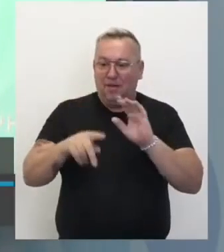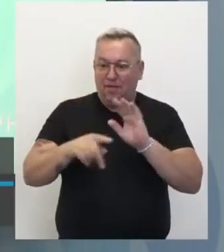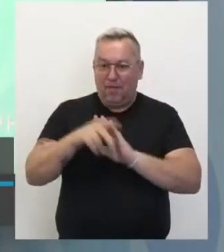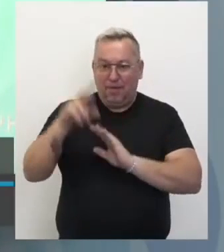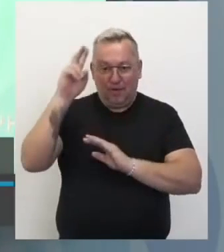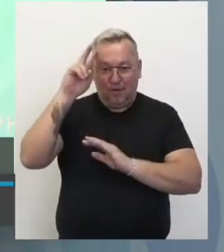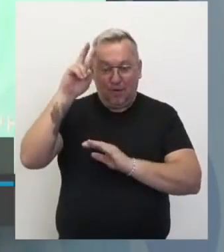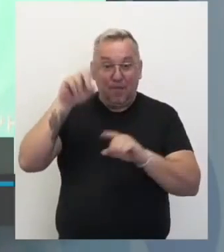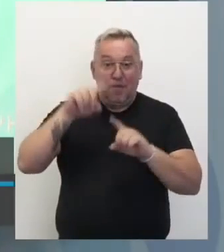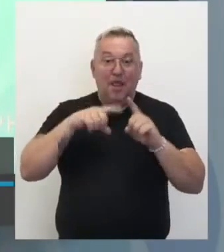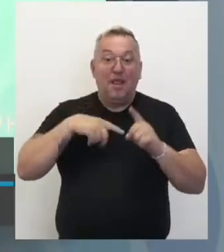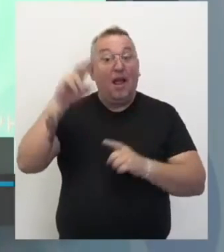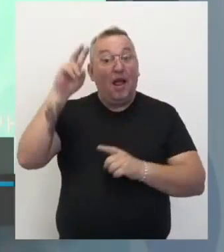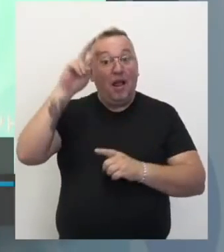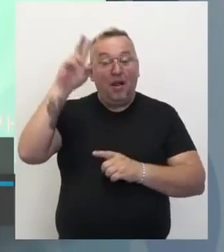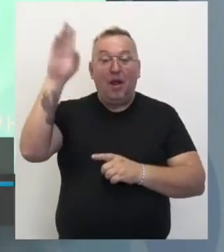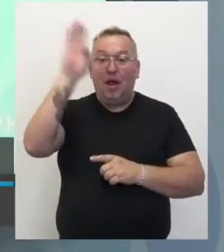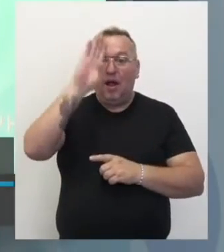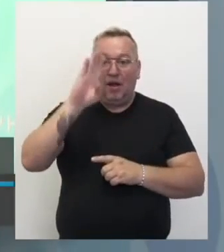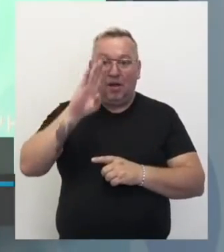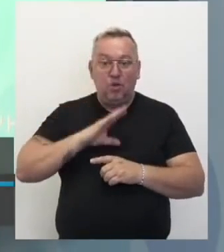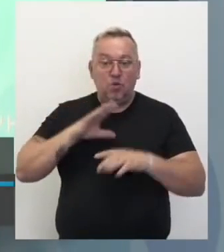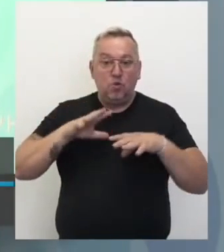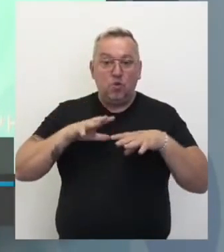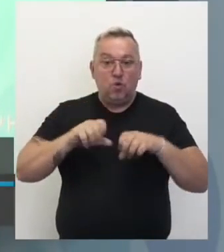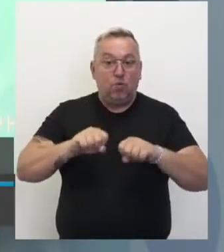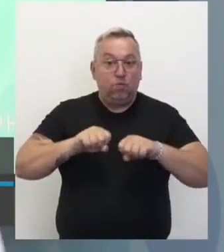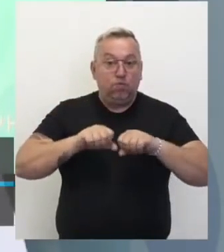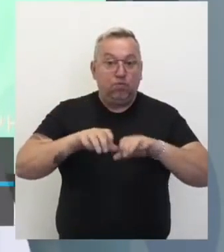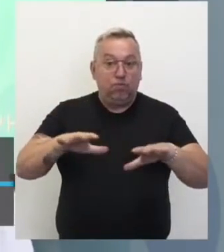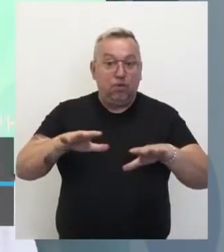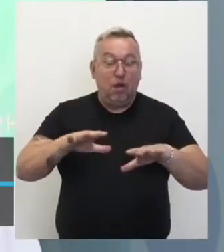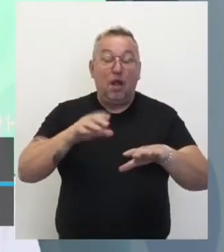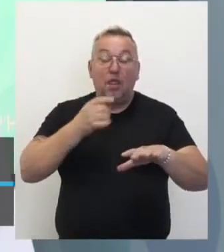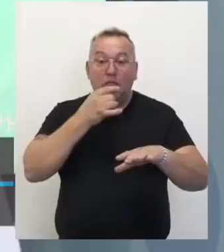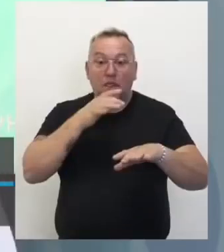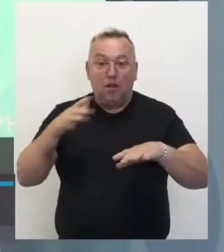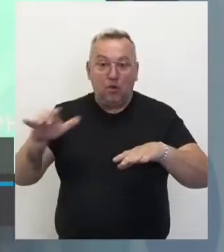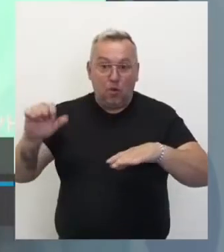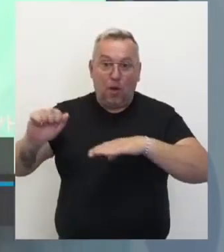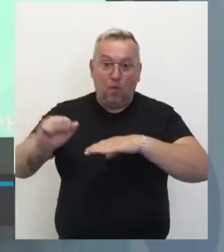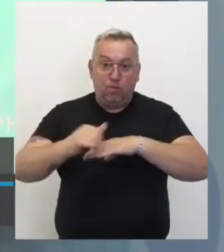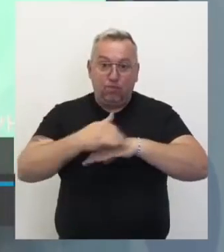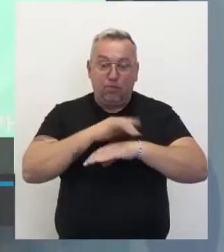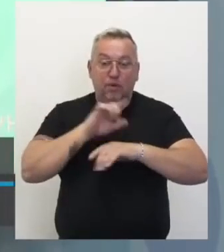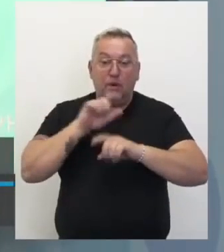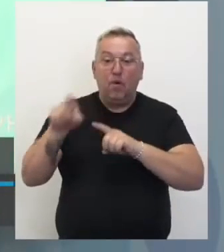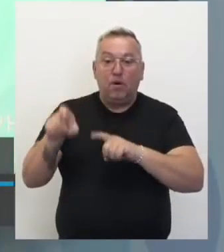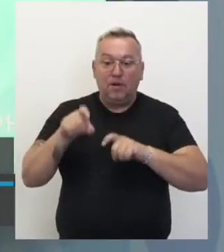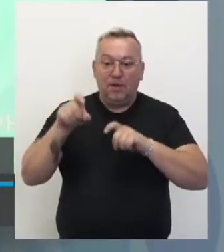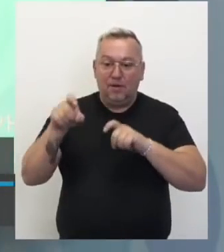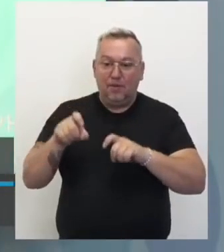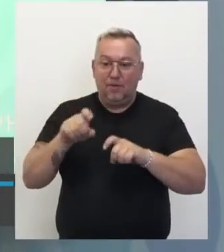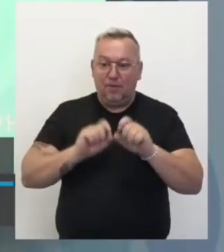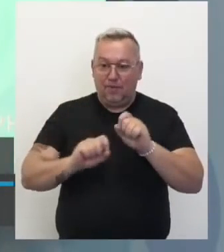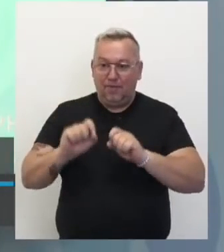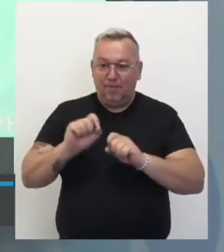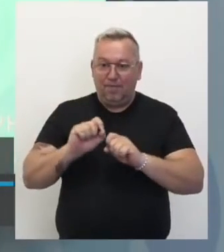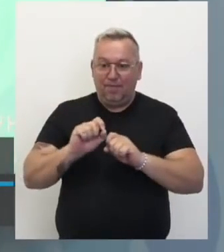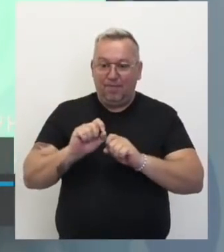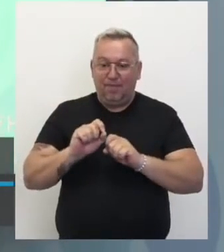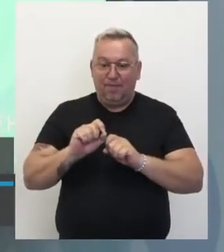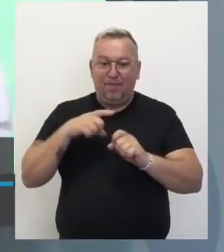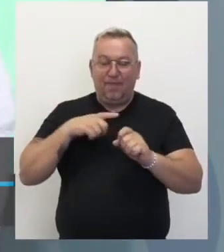mas a gente tem que lembrar que o Brasil ele foi colonizado a partir do litoral, né, para o interior. E aí, se a gente chega lá no